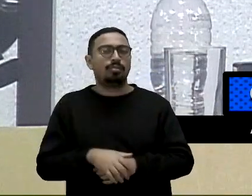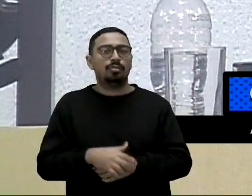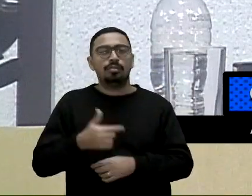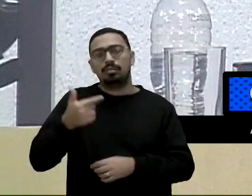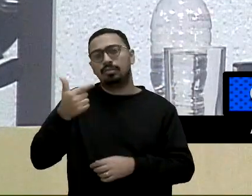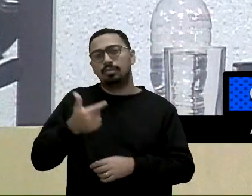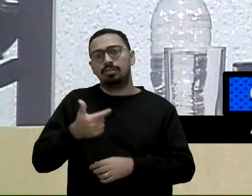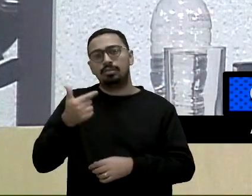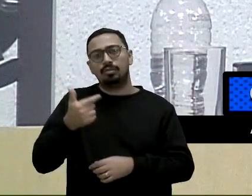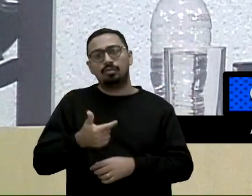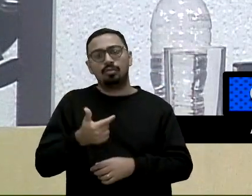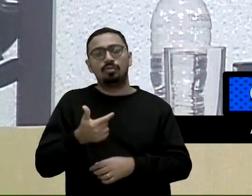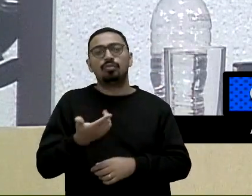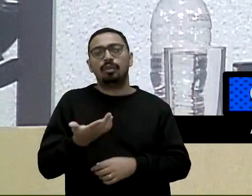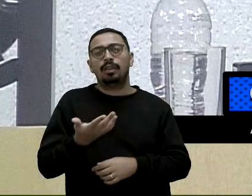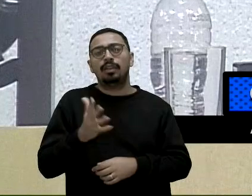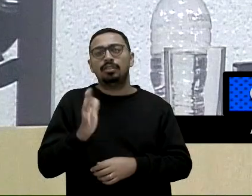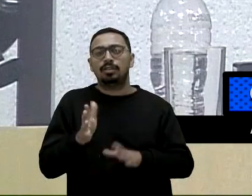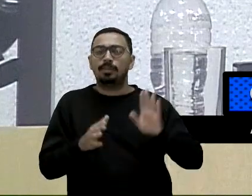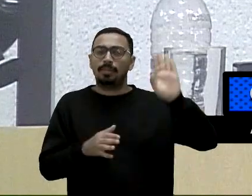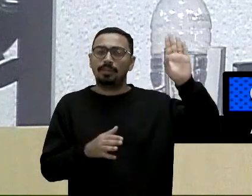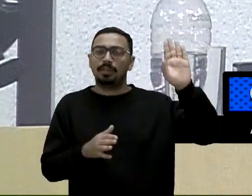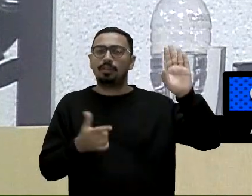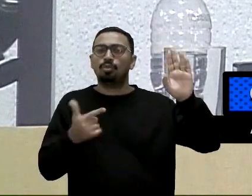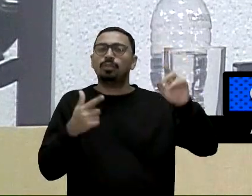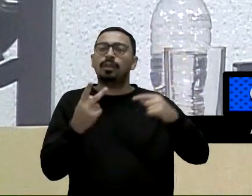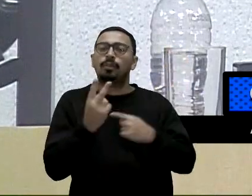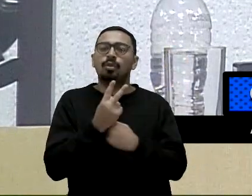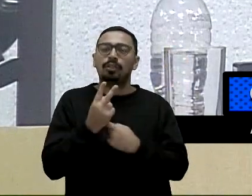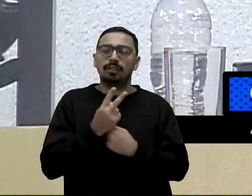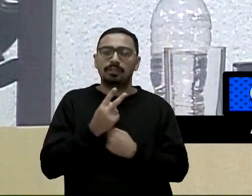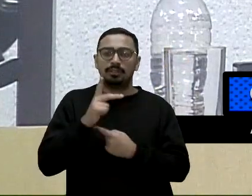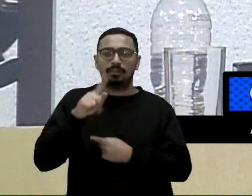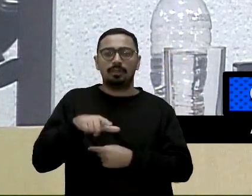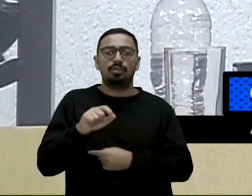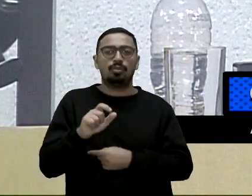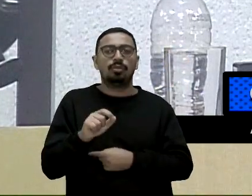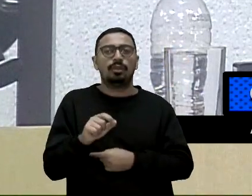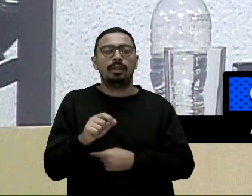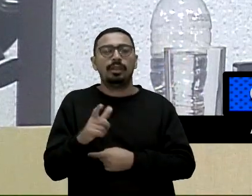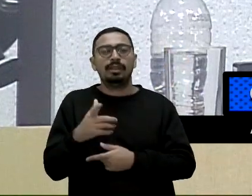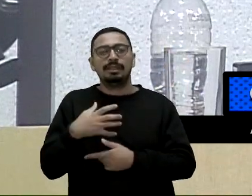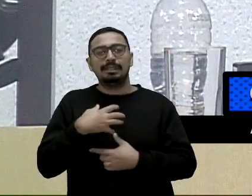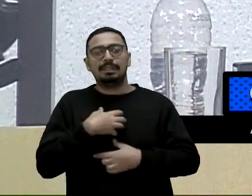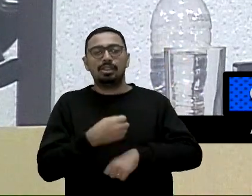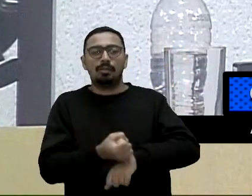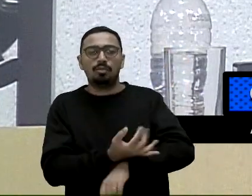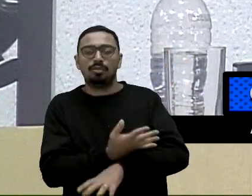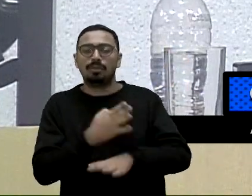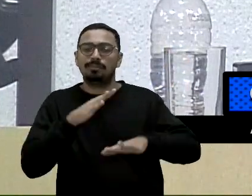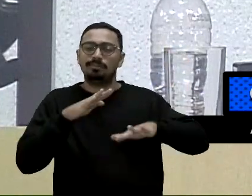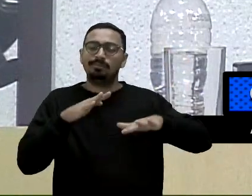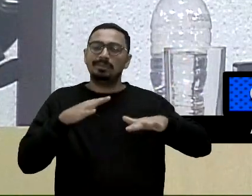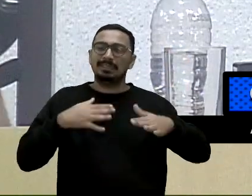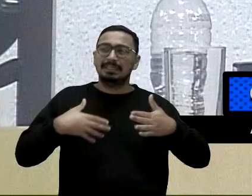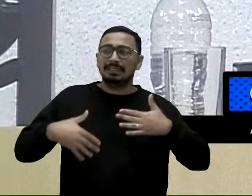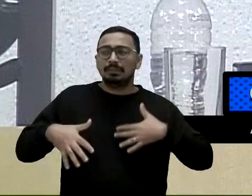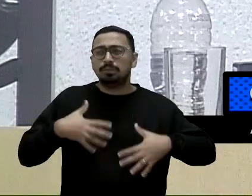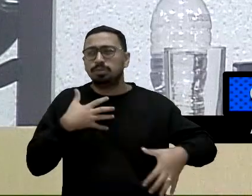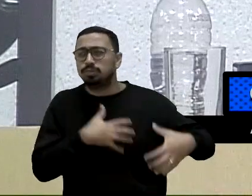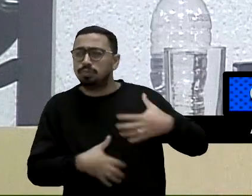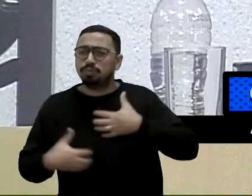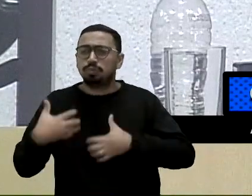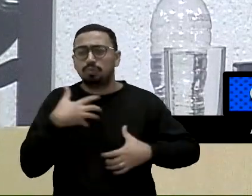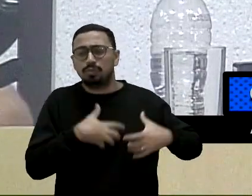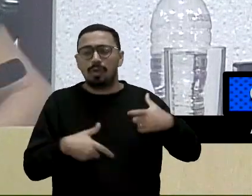não protege de que a parte emocional se desestabilize. A gente precisa mais do que informação, a gente precisa de rede